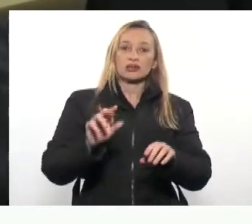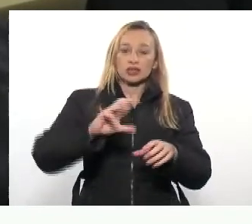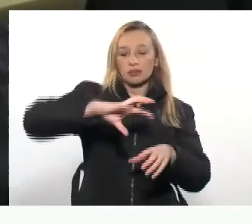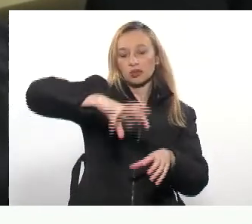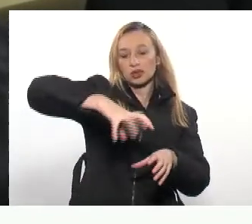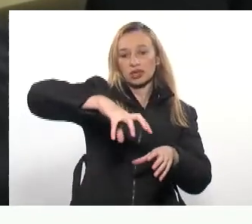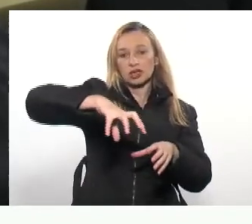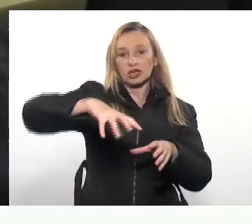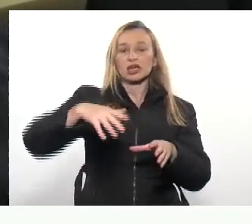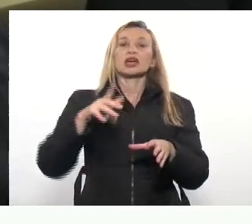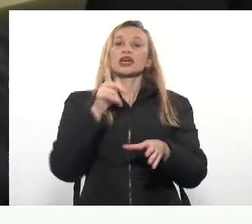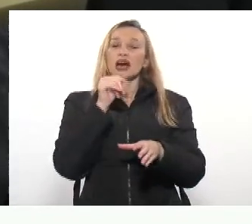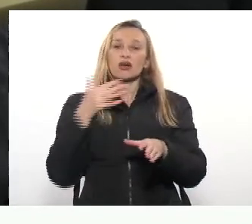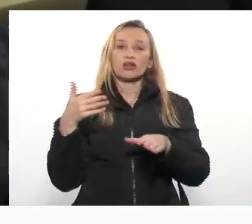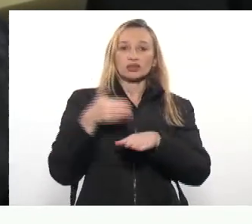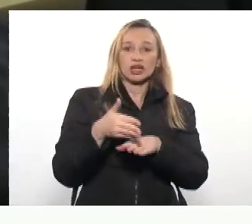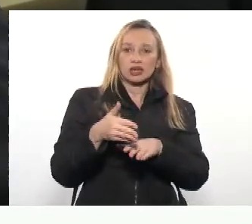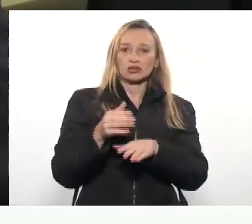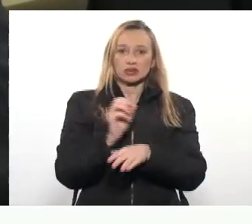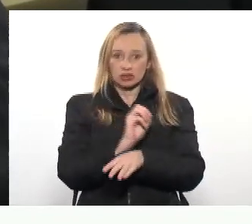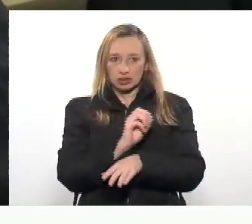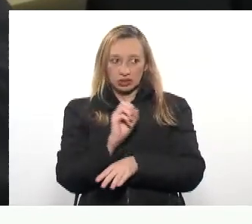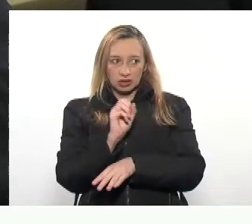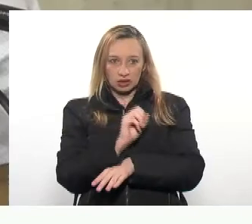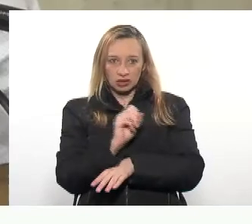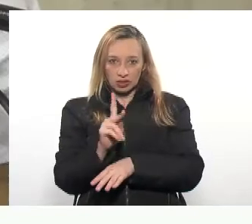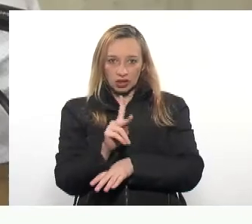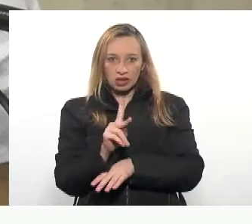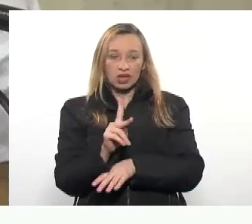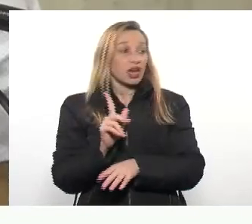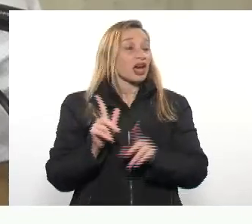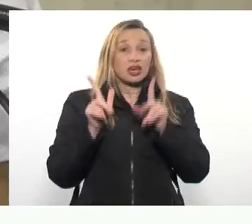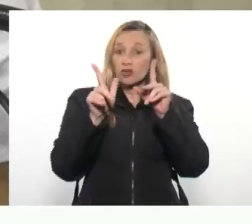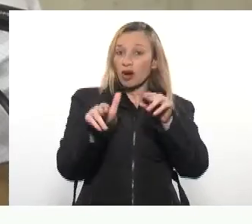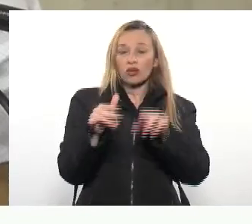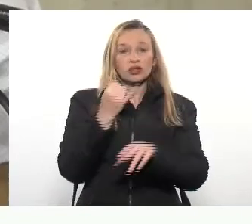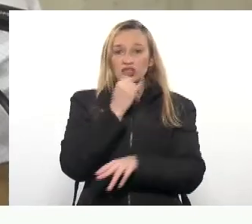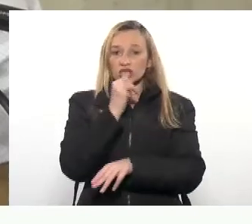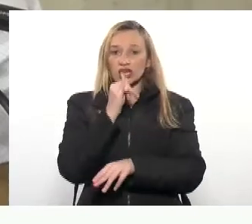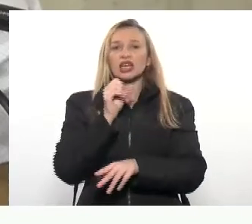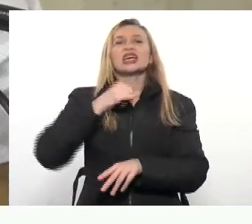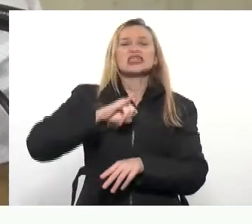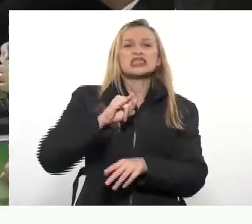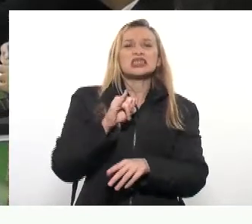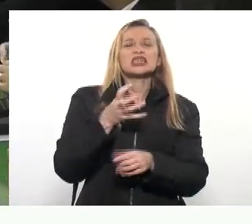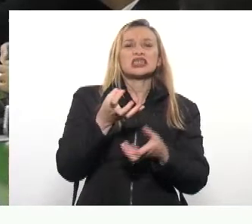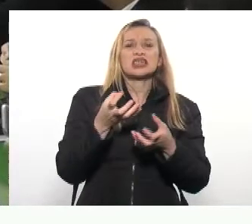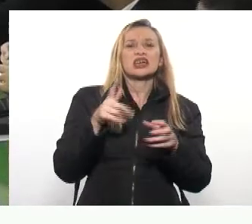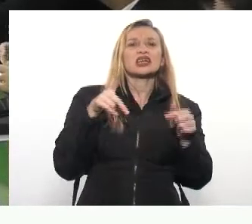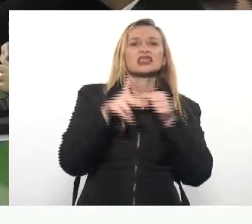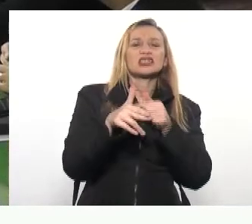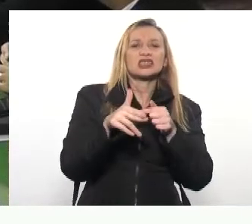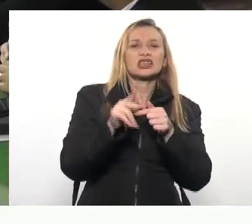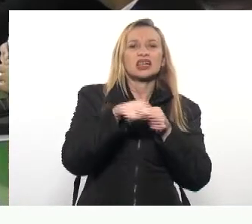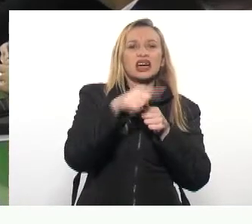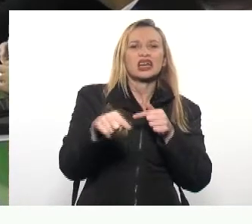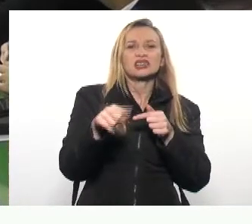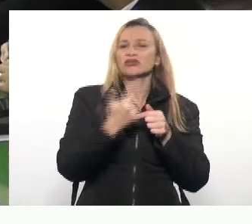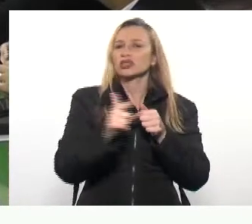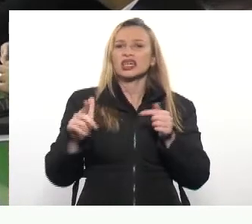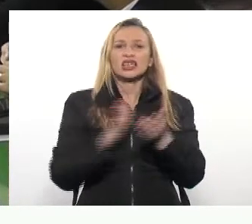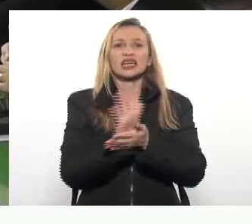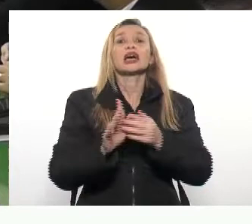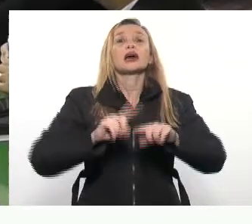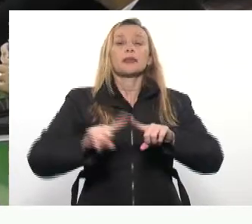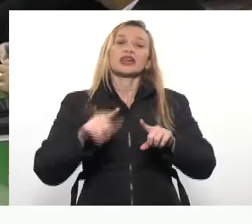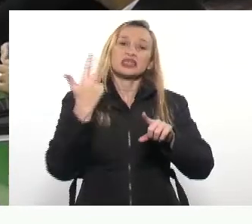e a água entra. Tá certo? Essa é o mesmo conceito de energia elétrica. Se você quiser cancelar, aí você não tem nada, mas se você quiser a qualquer momento